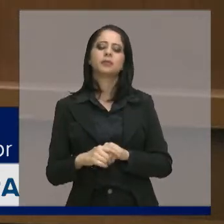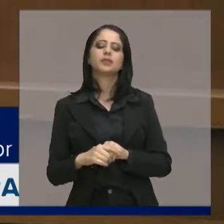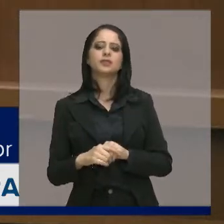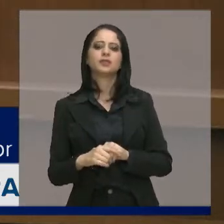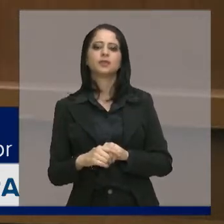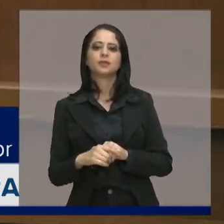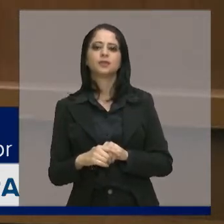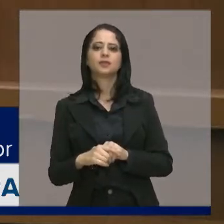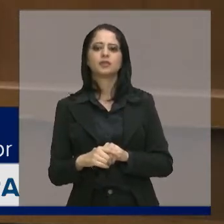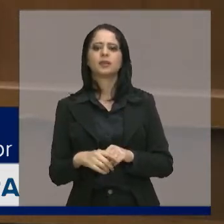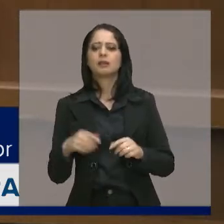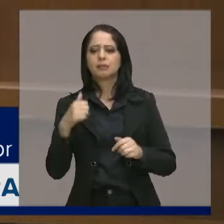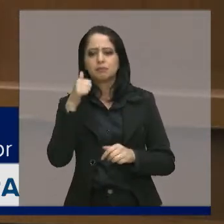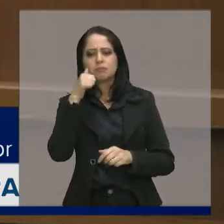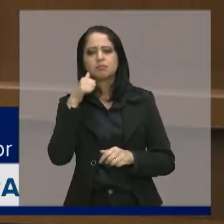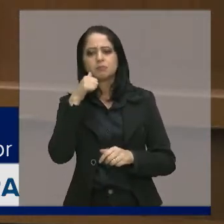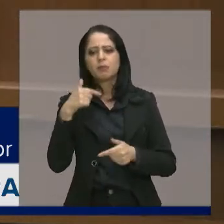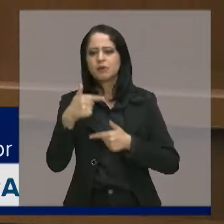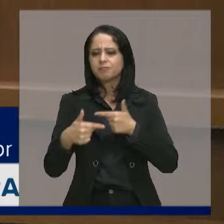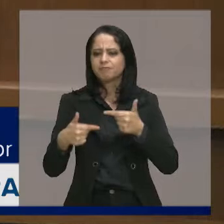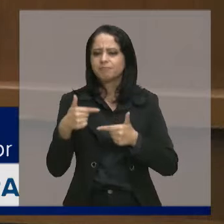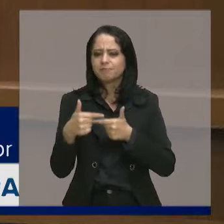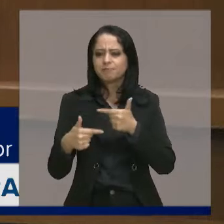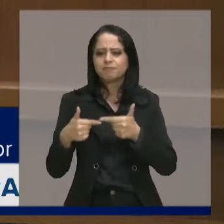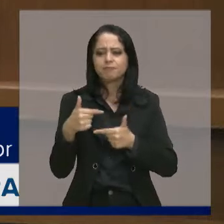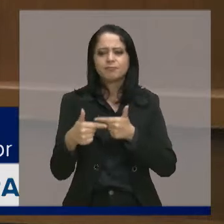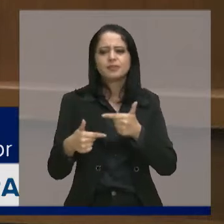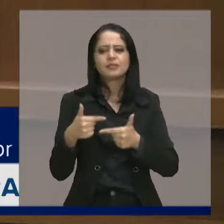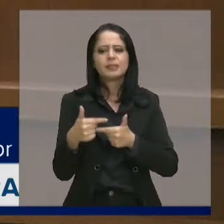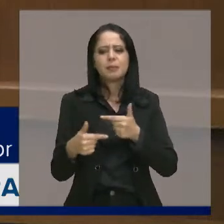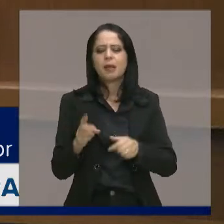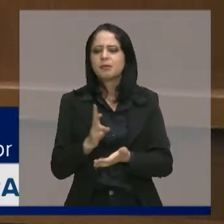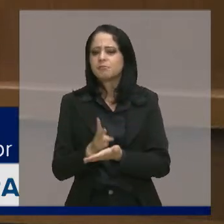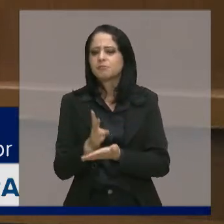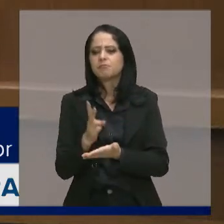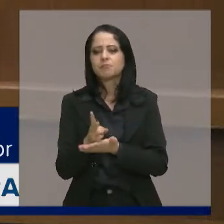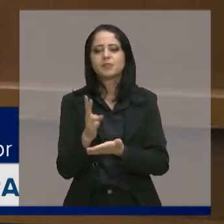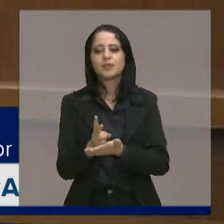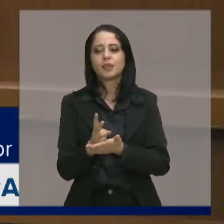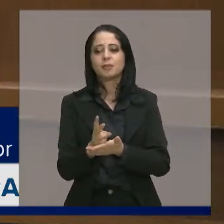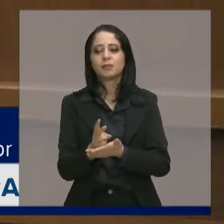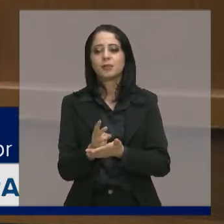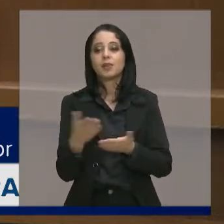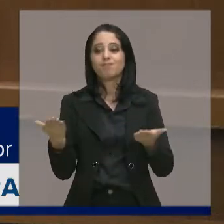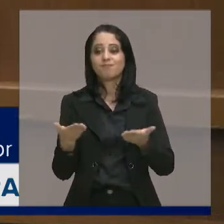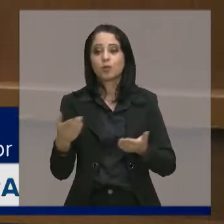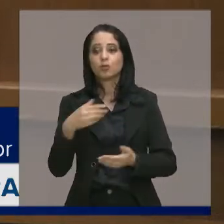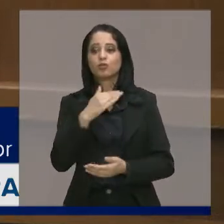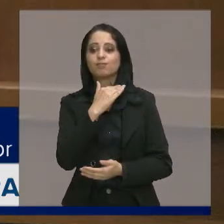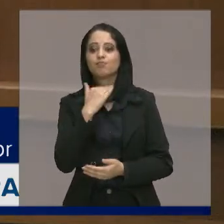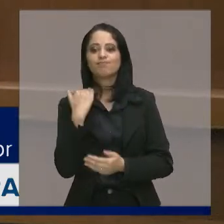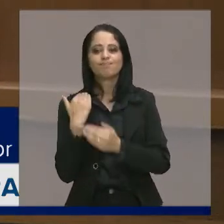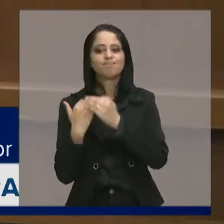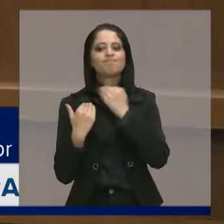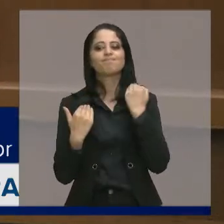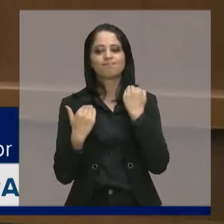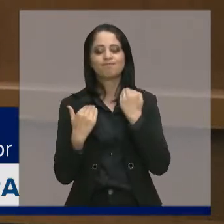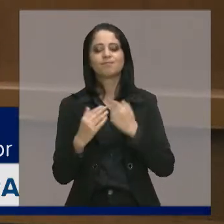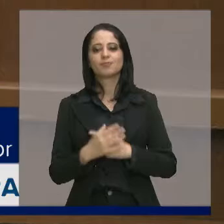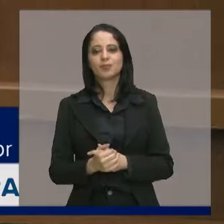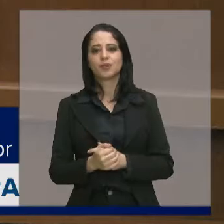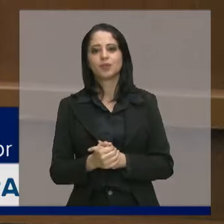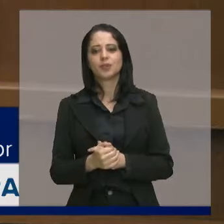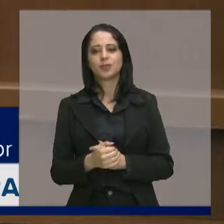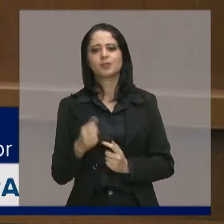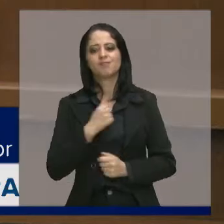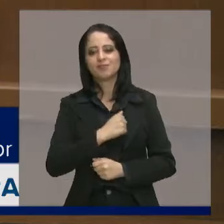muito atuante, não só no edifício, como na sua profissão. Faleceu hoje na hora do almoço, vai deixar saudades, e aí deixar um abraço